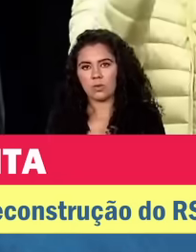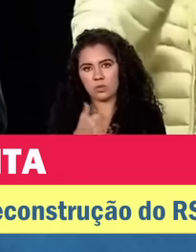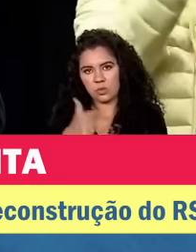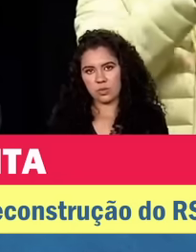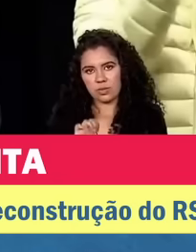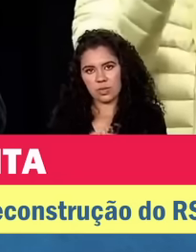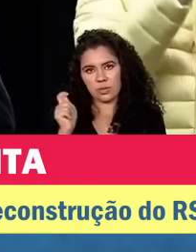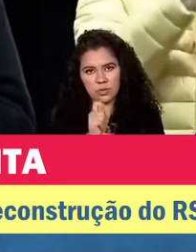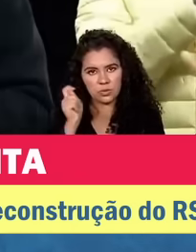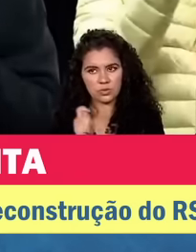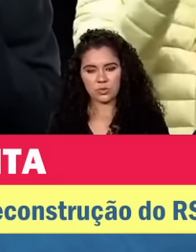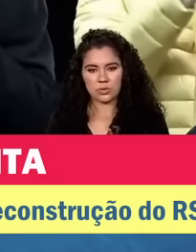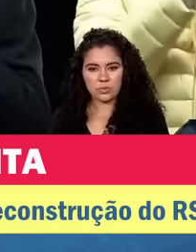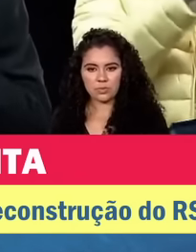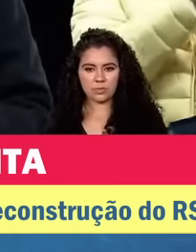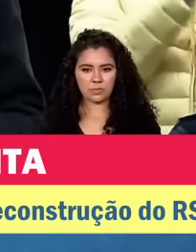Sul.